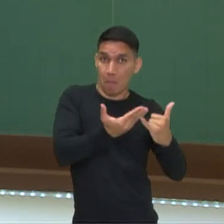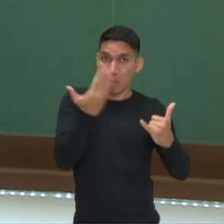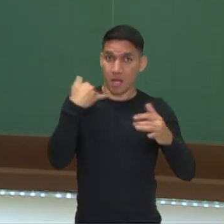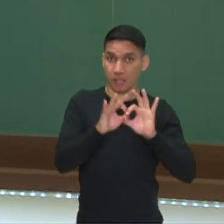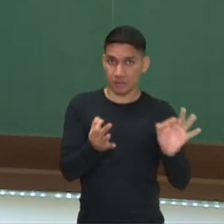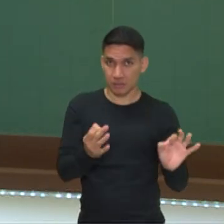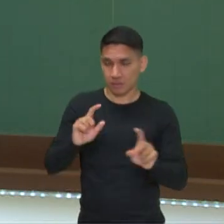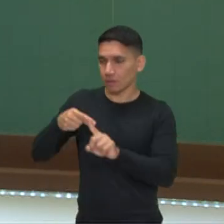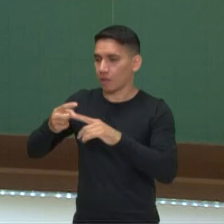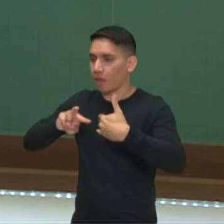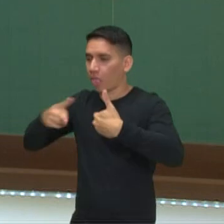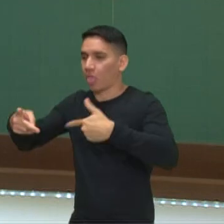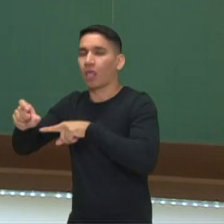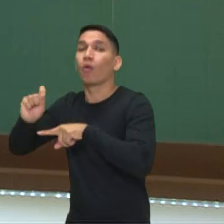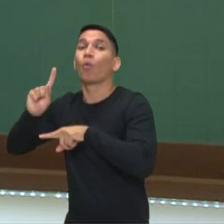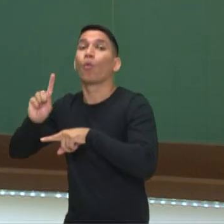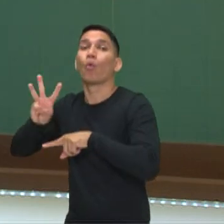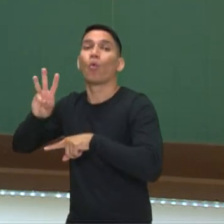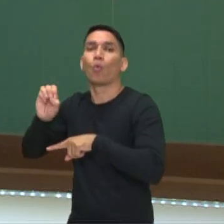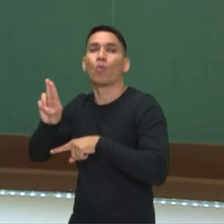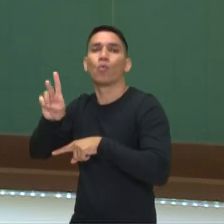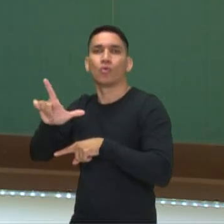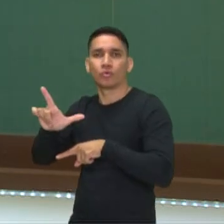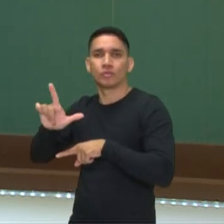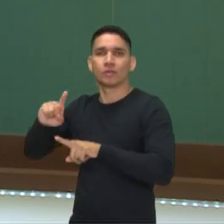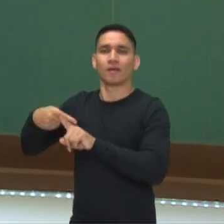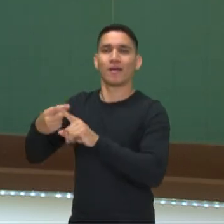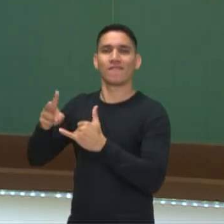de resultado would e o verbo get.